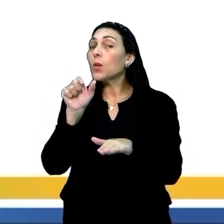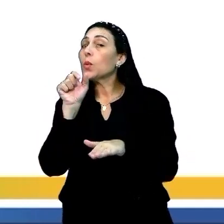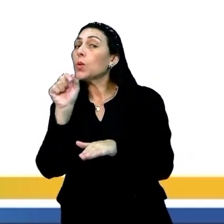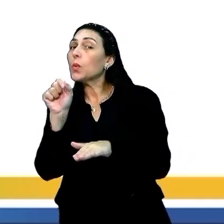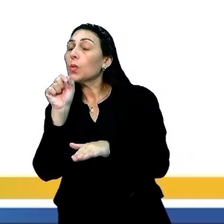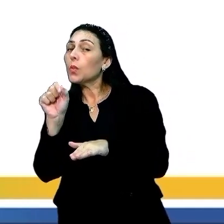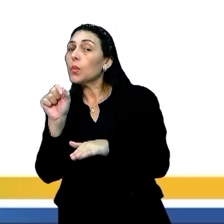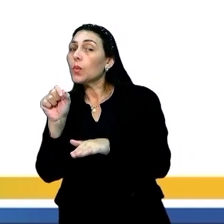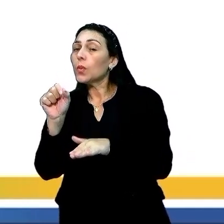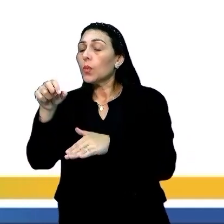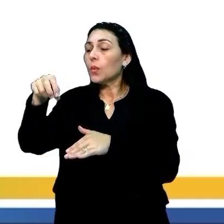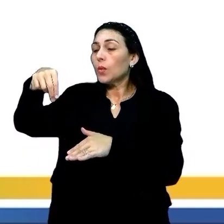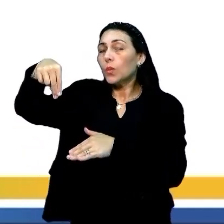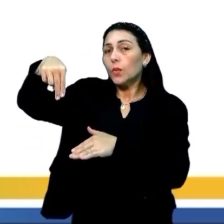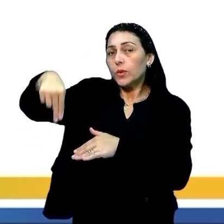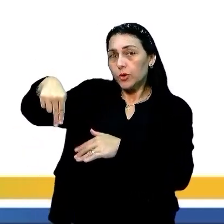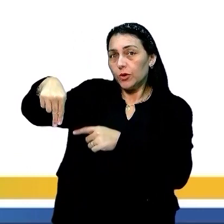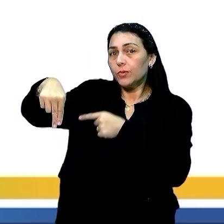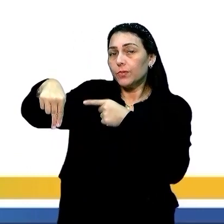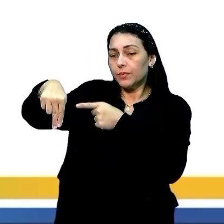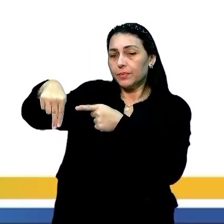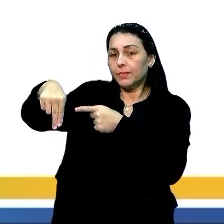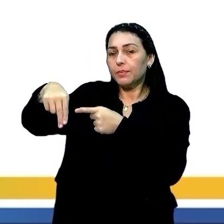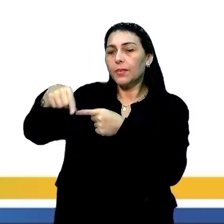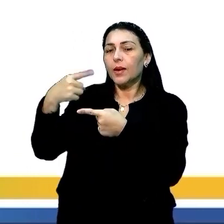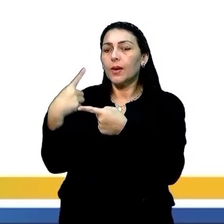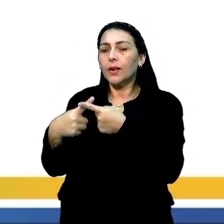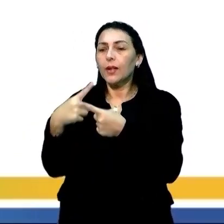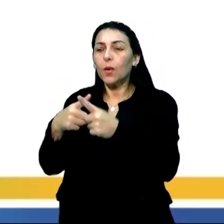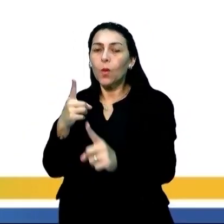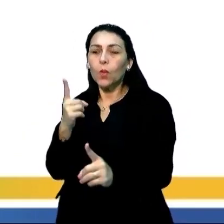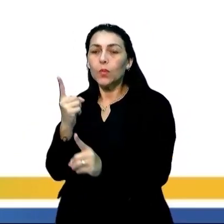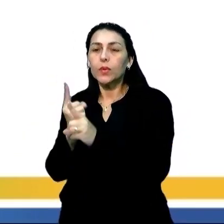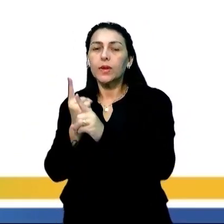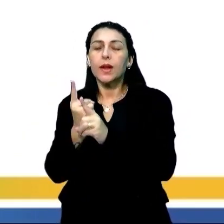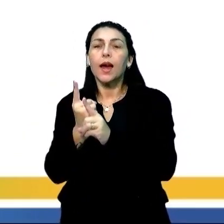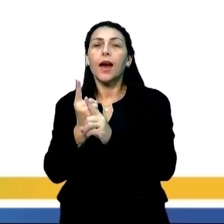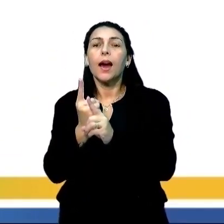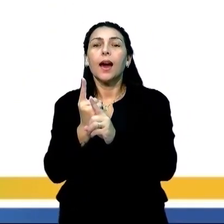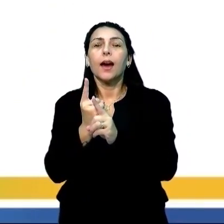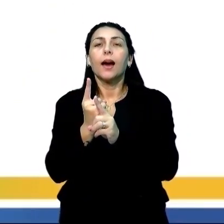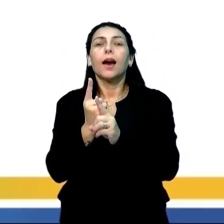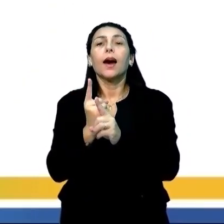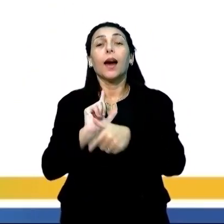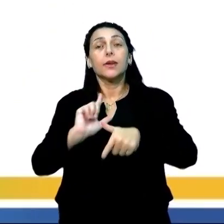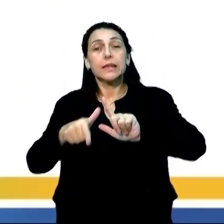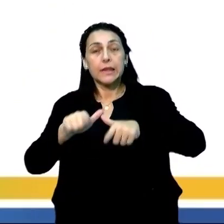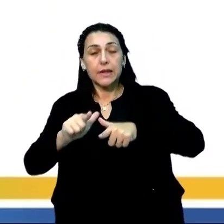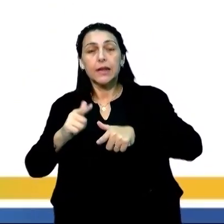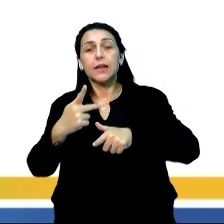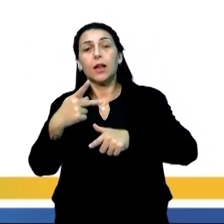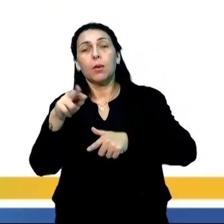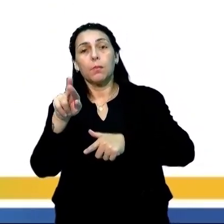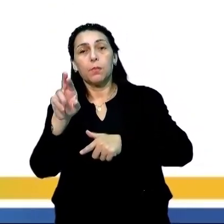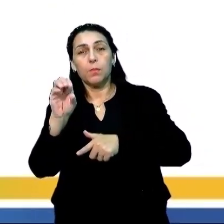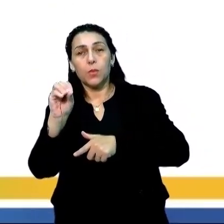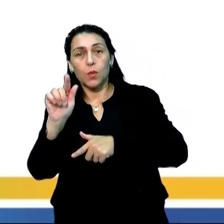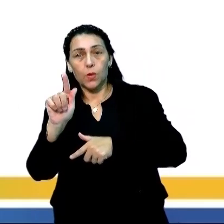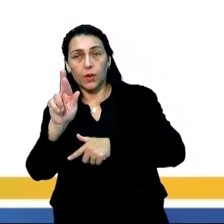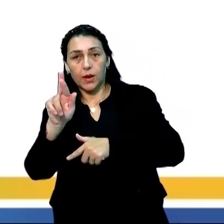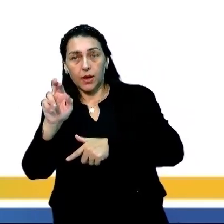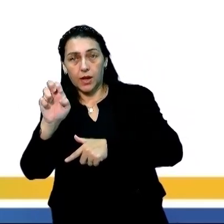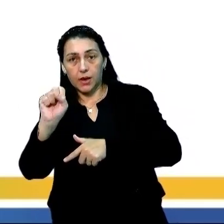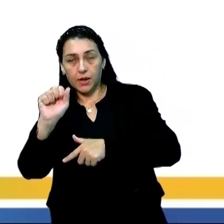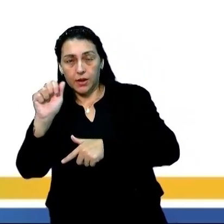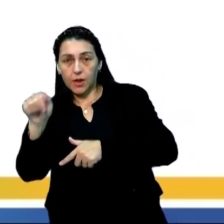que depende só de N para encontrar os termos da progressão. Então, nós temos aí um exemplo.